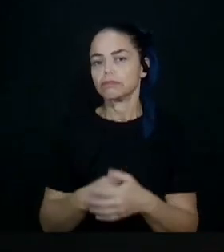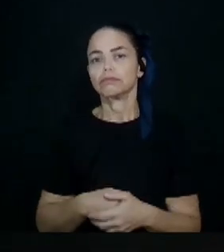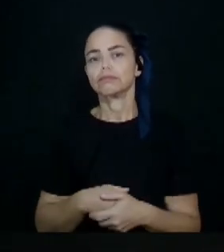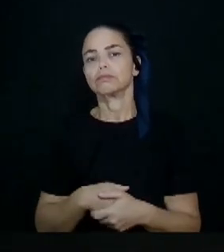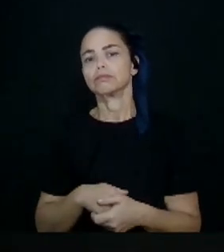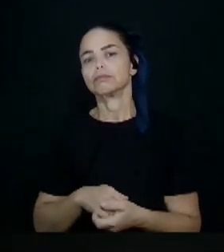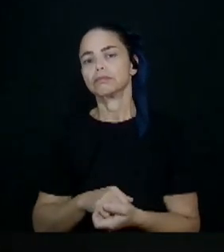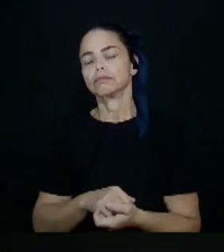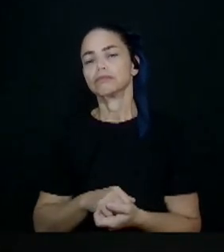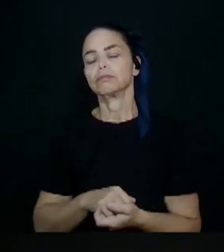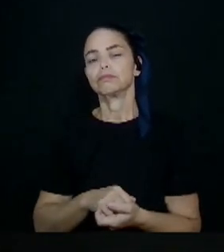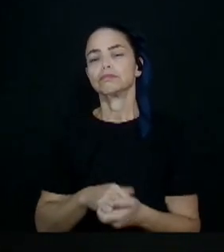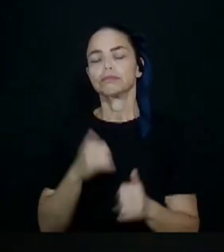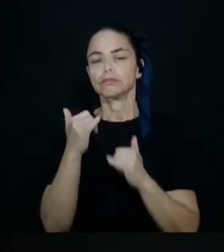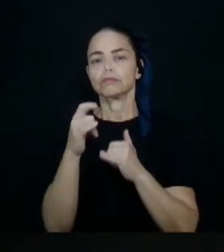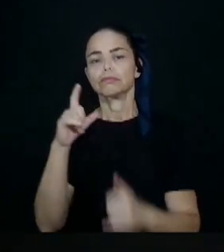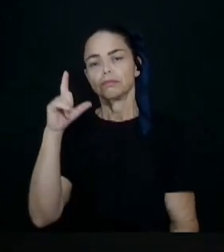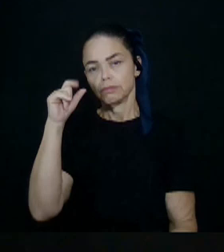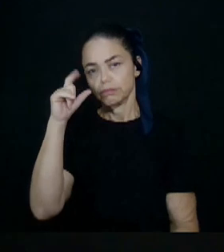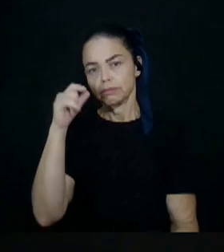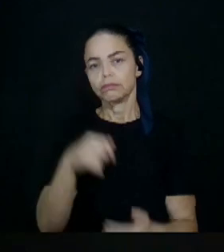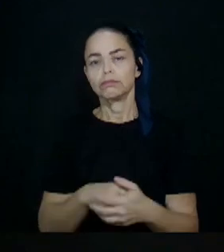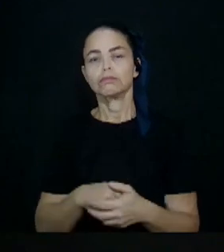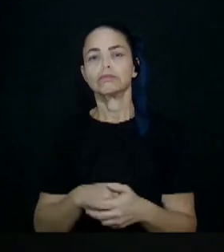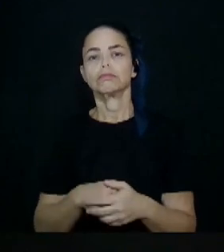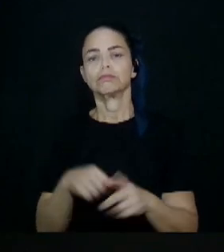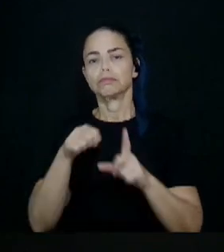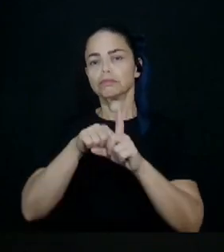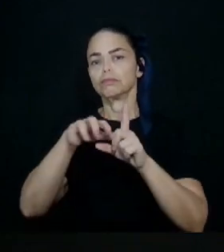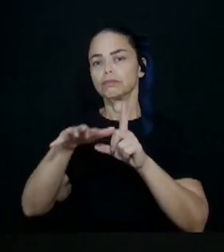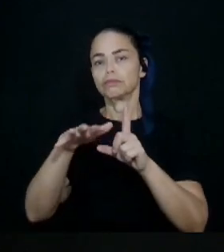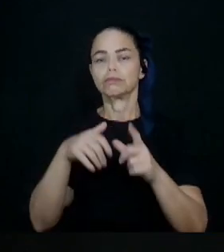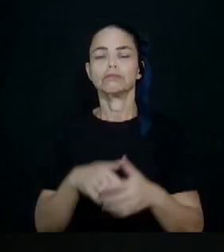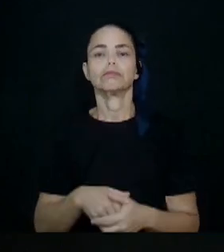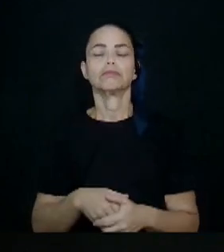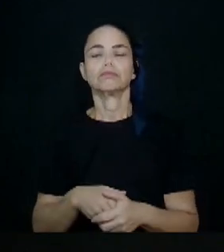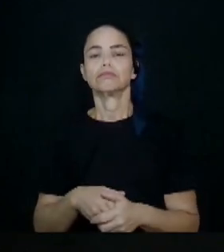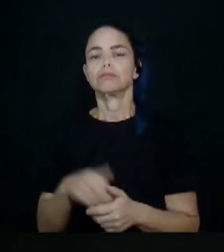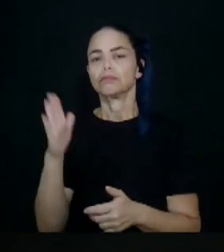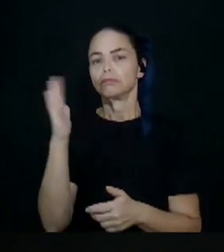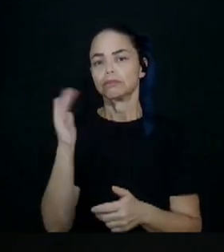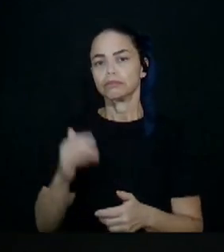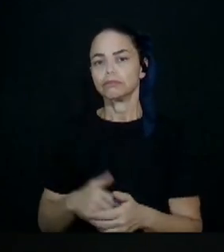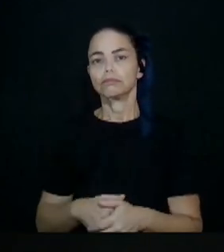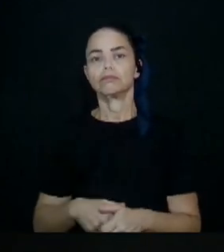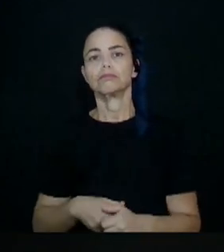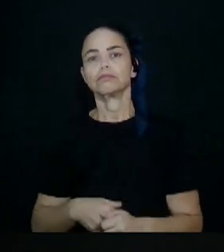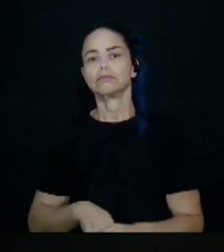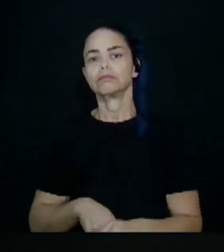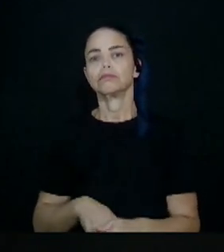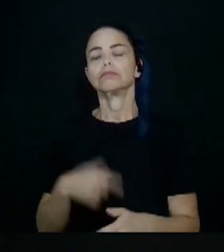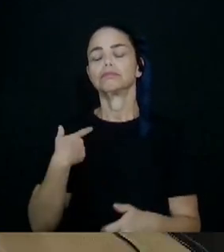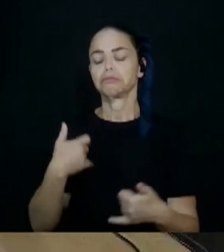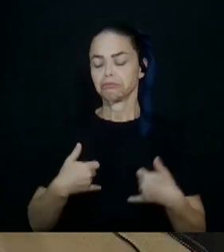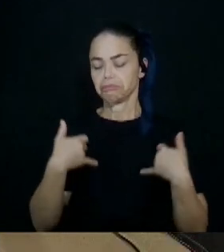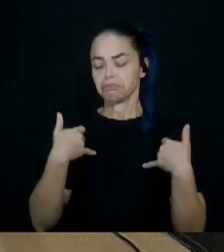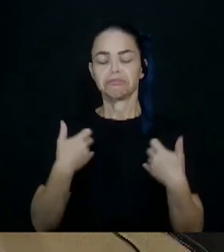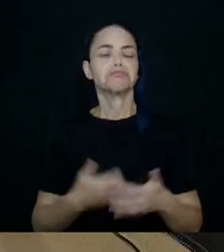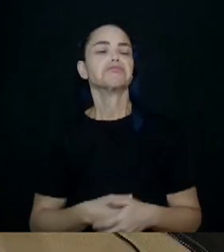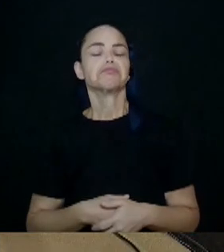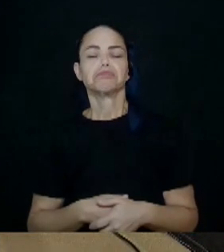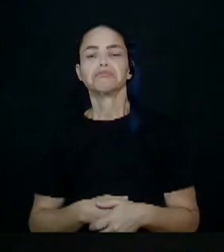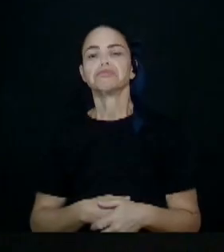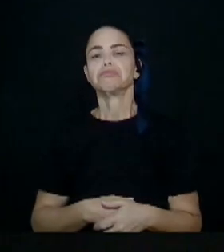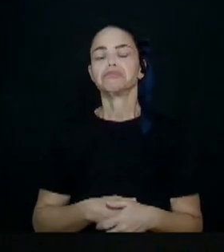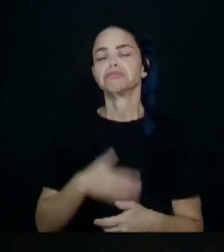um Instagram de um influenciador falando que o brasileiro, ele é muito ostentador. E aí vem a questão que você trouxe do